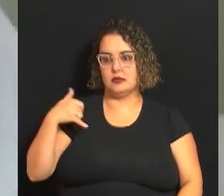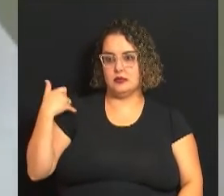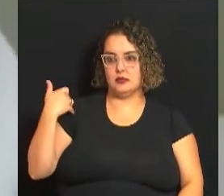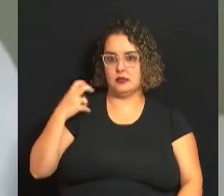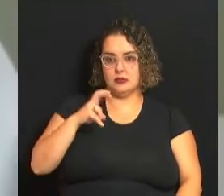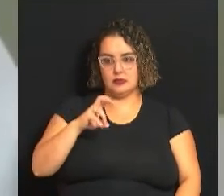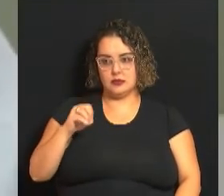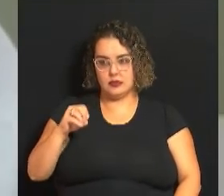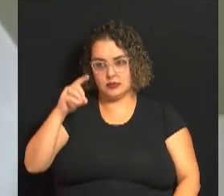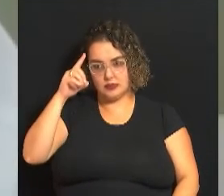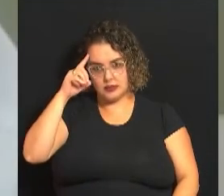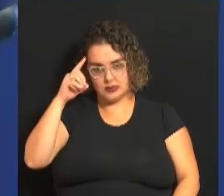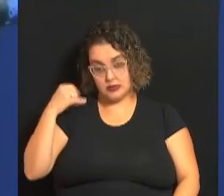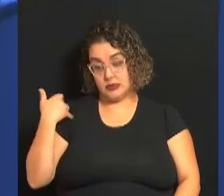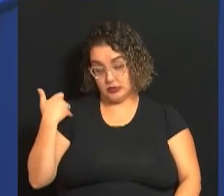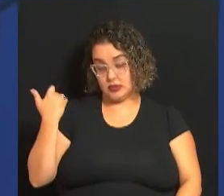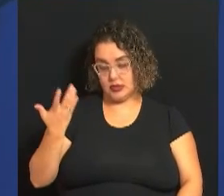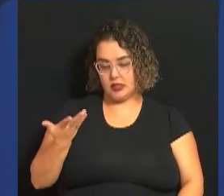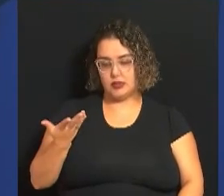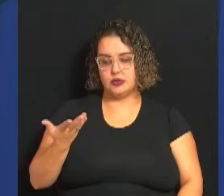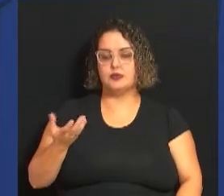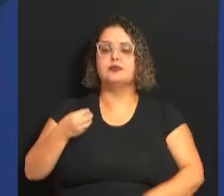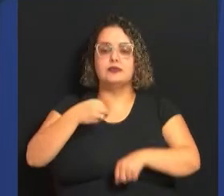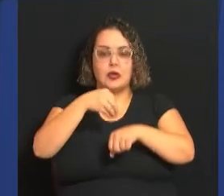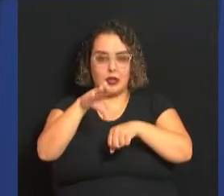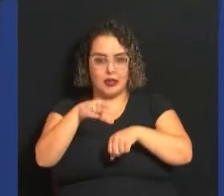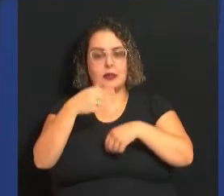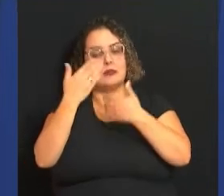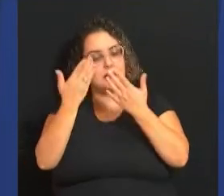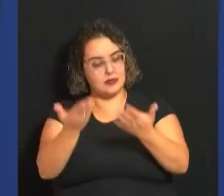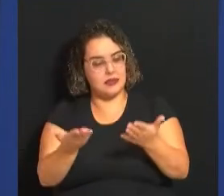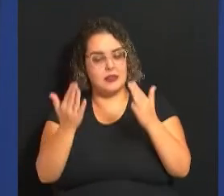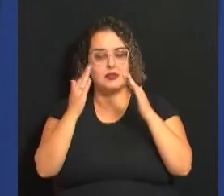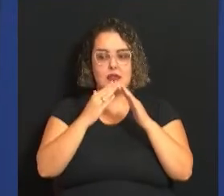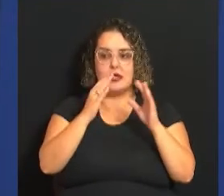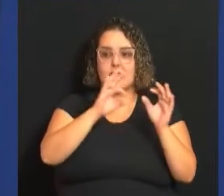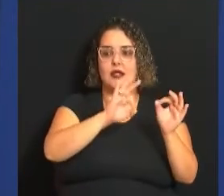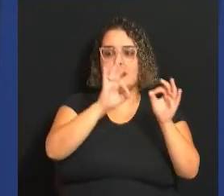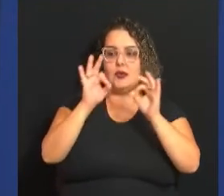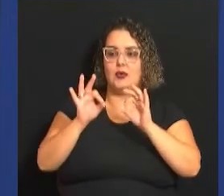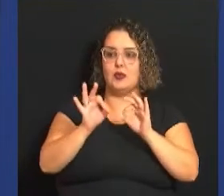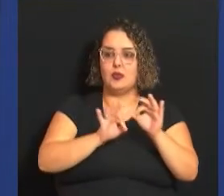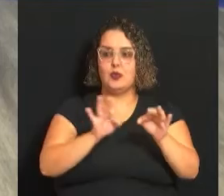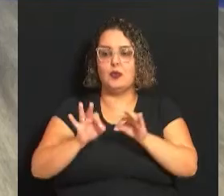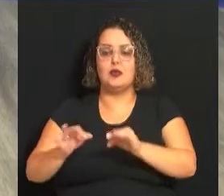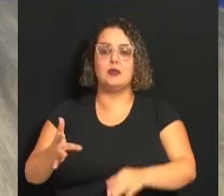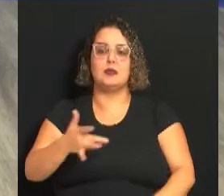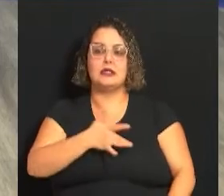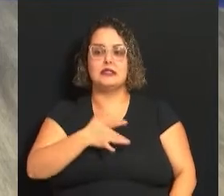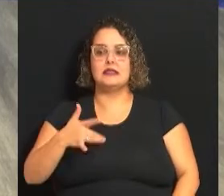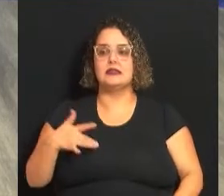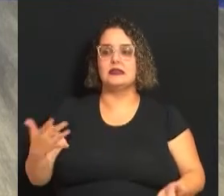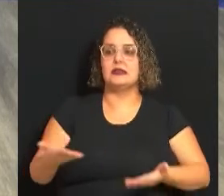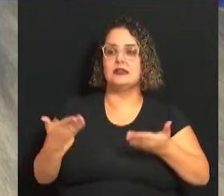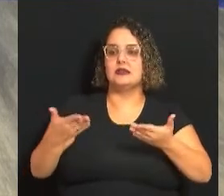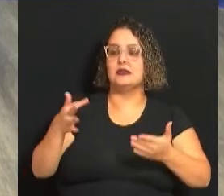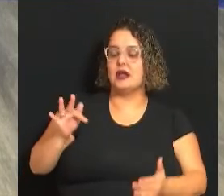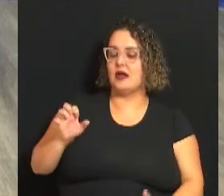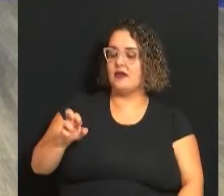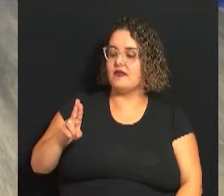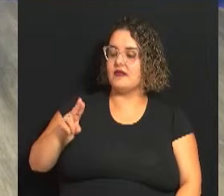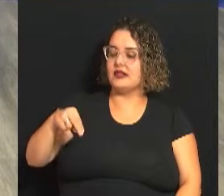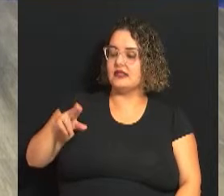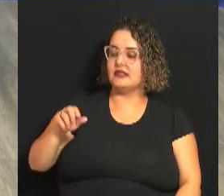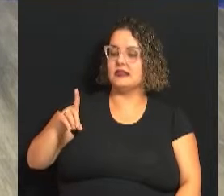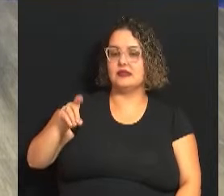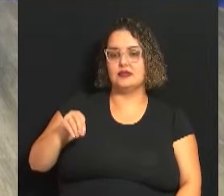idade. Tá aí, então, um recado para você de casa que está acompanhando o programa Saúde é Vida do Dr. Fernando Medina, ele que